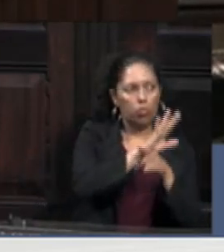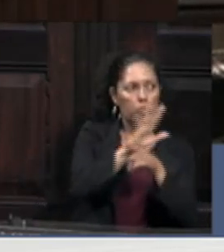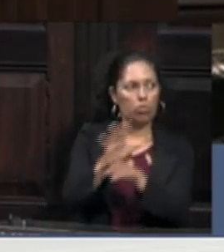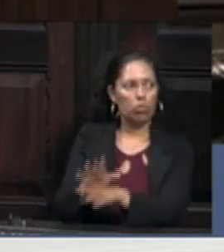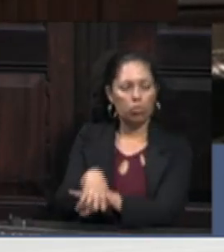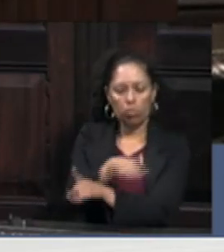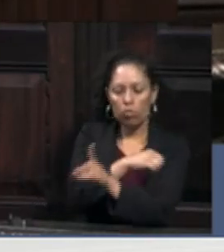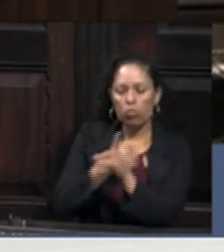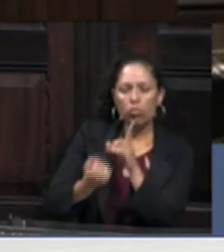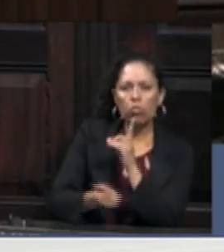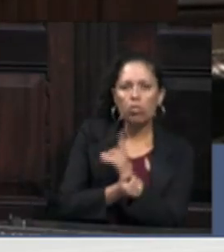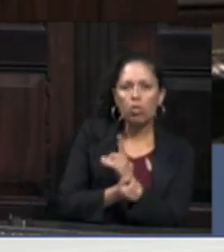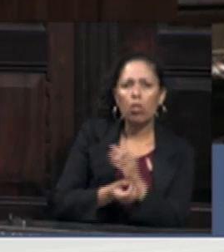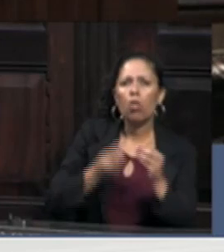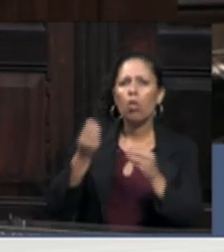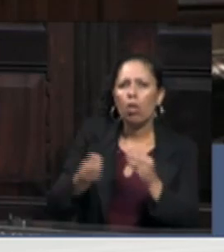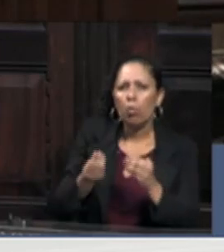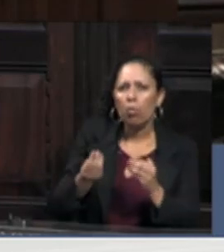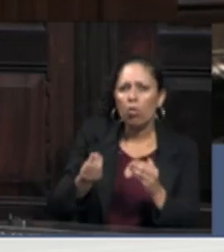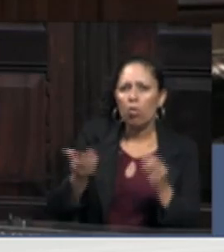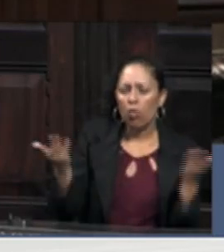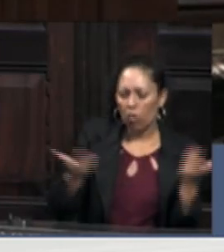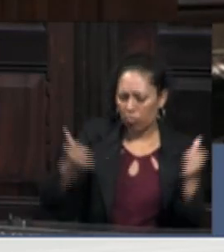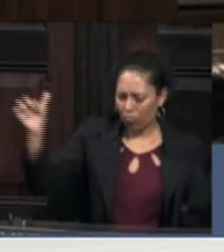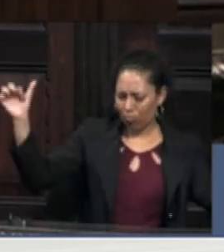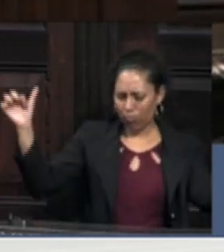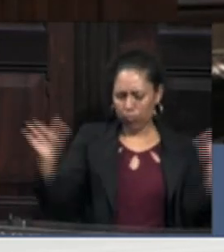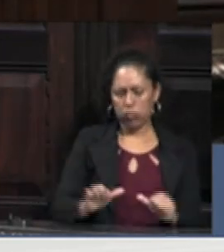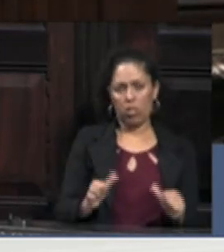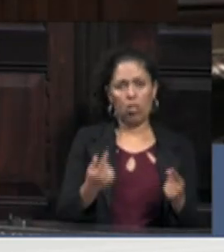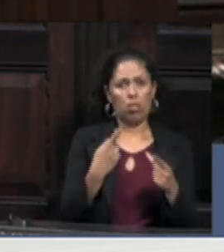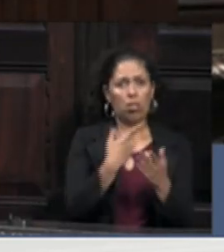realmente numa situação deplorável, perde 69 milhões de reais.